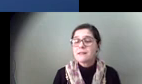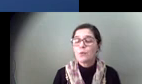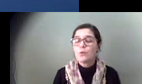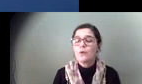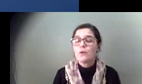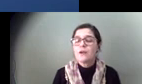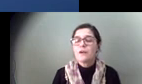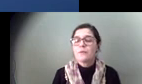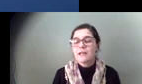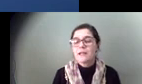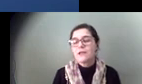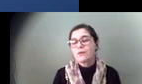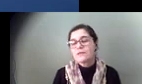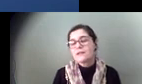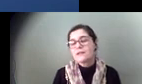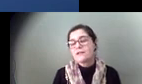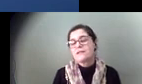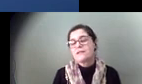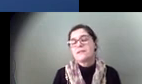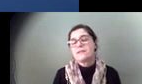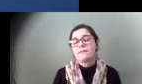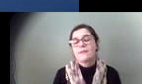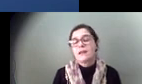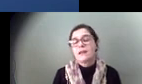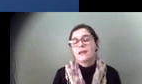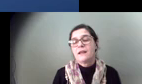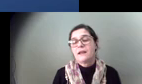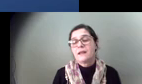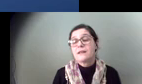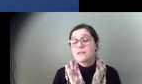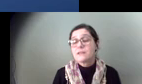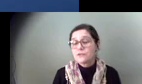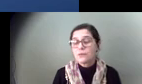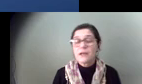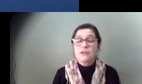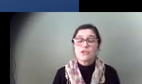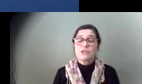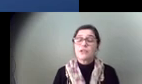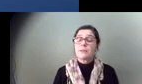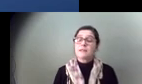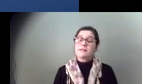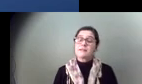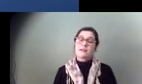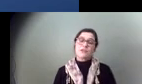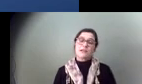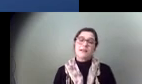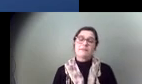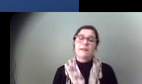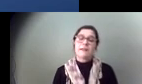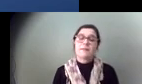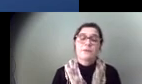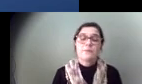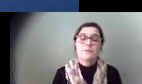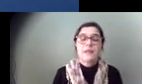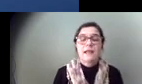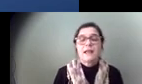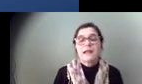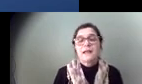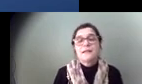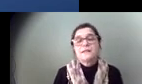sinta seguro, para que ele consiga avançar essa dificuldade, né, de aprendizagem que ele tem.